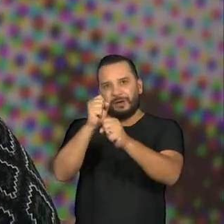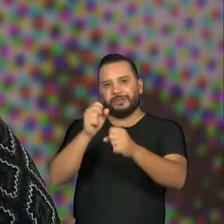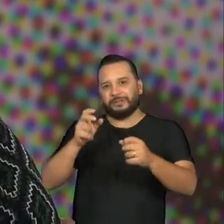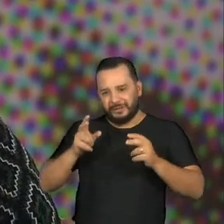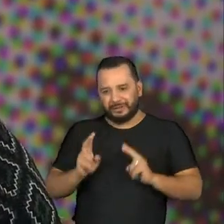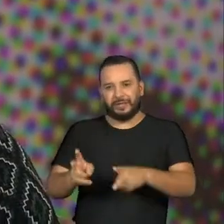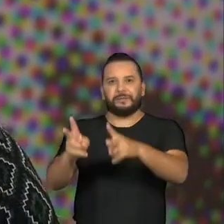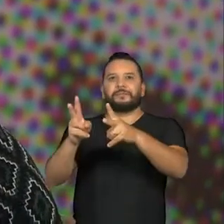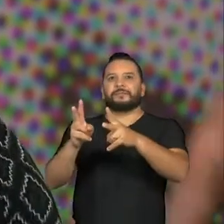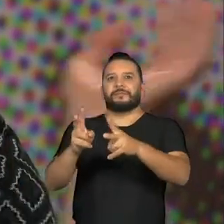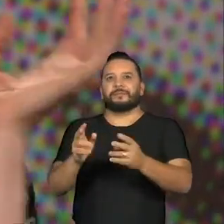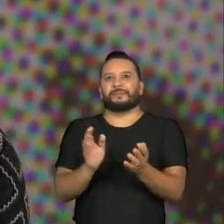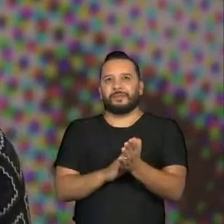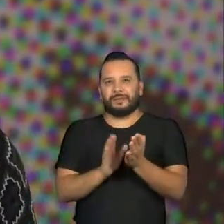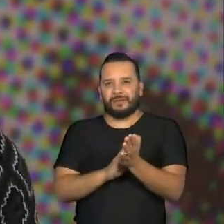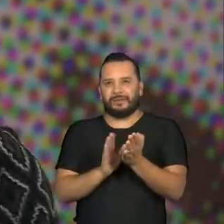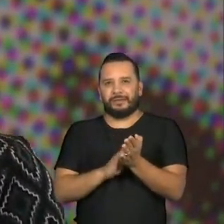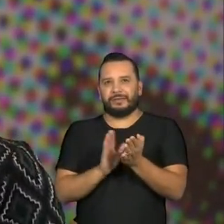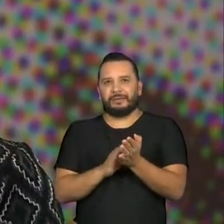sempre.